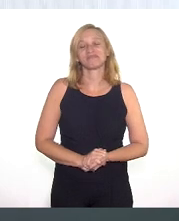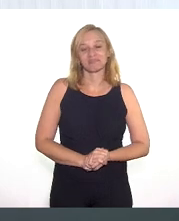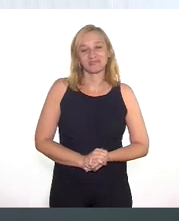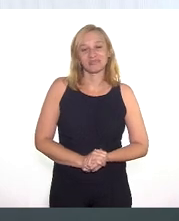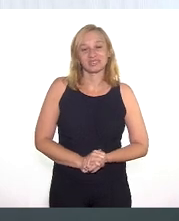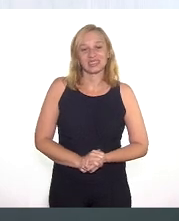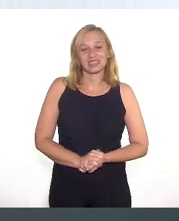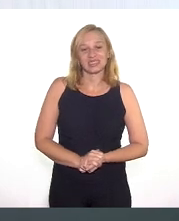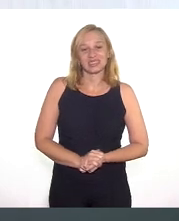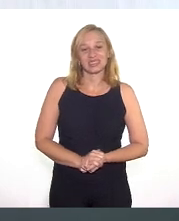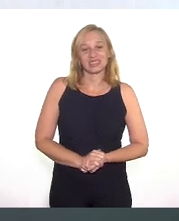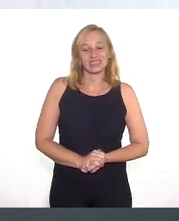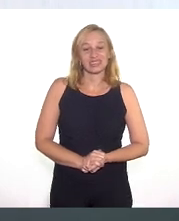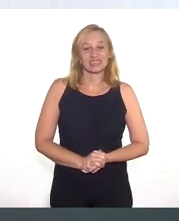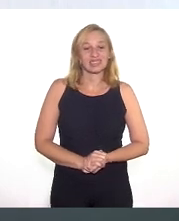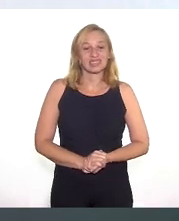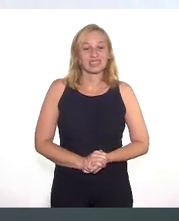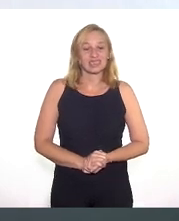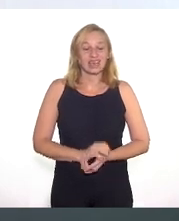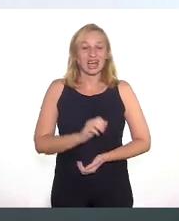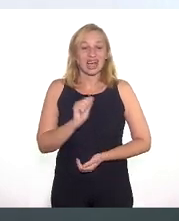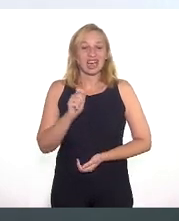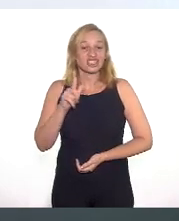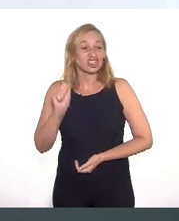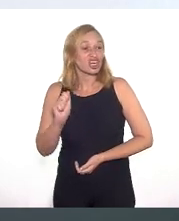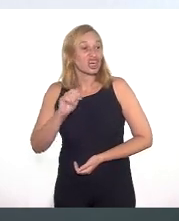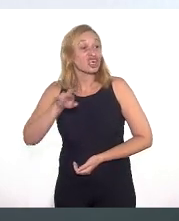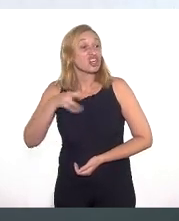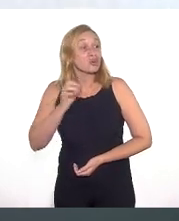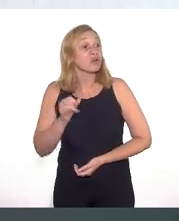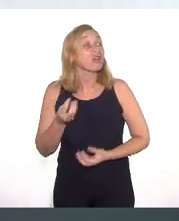esse... Cadê o xará da Gerrio? Ali.